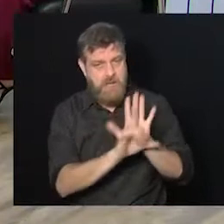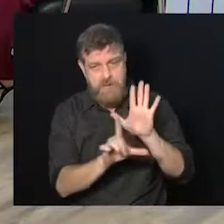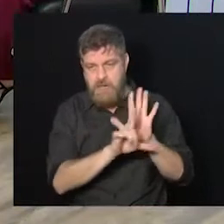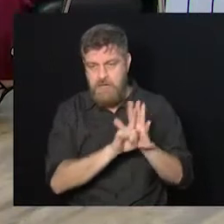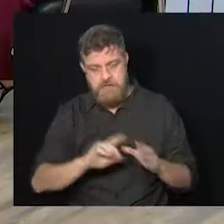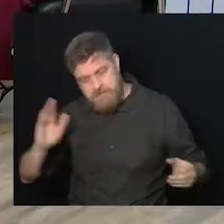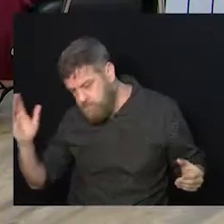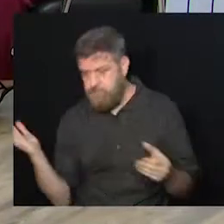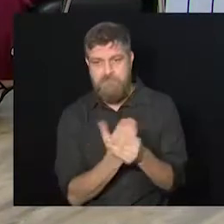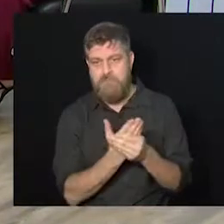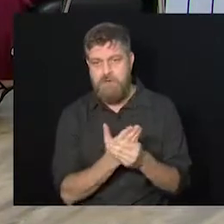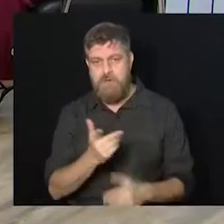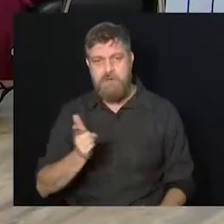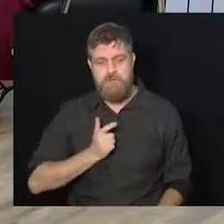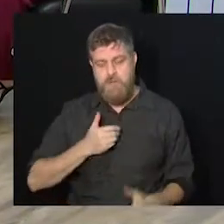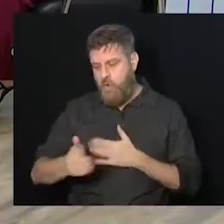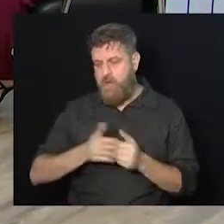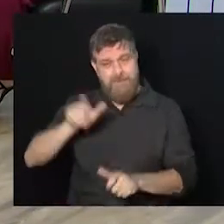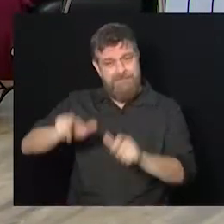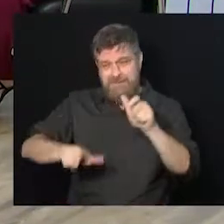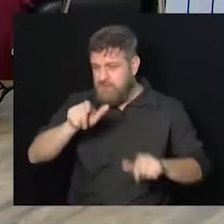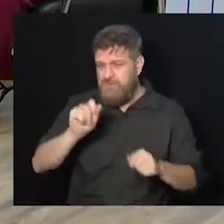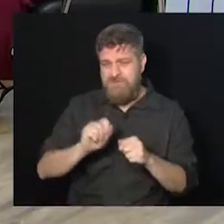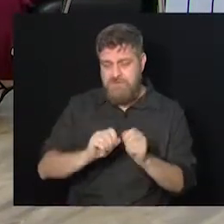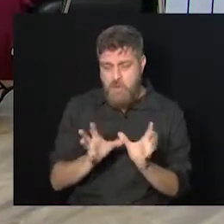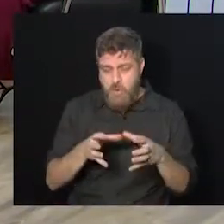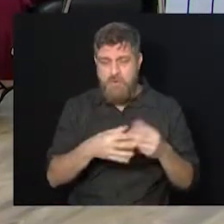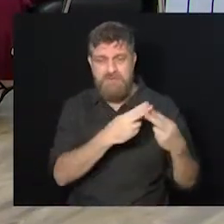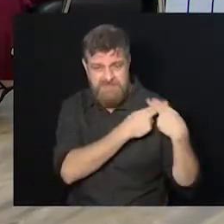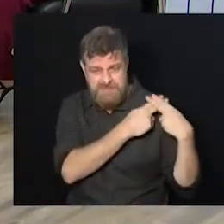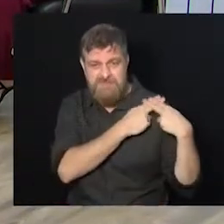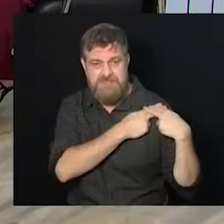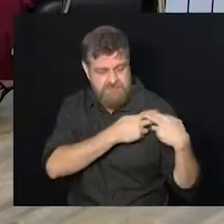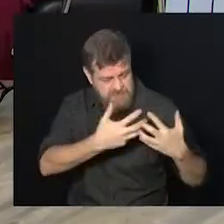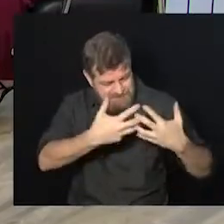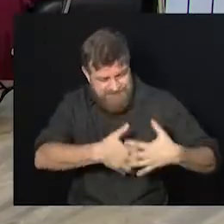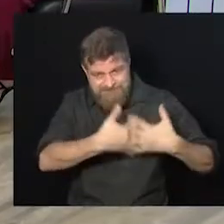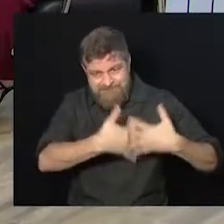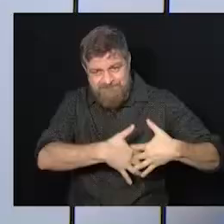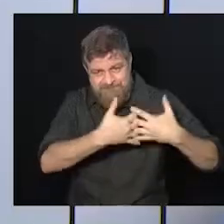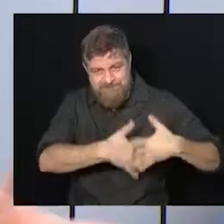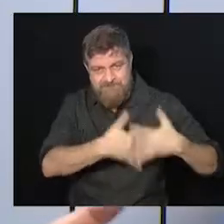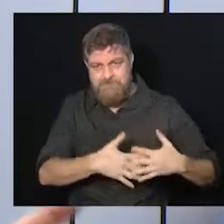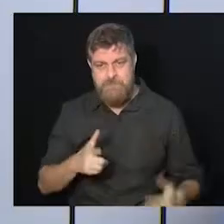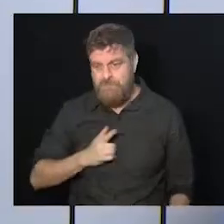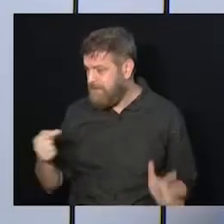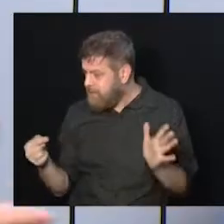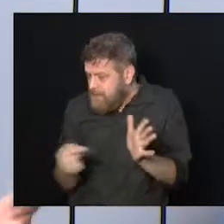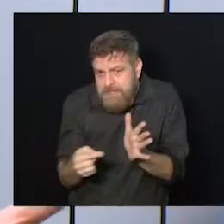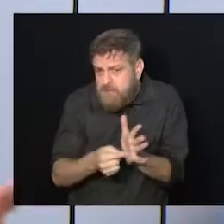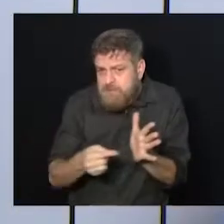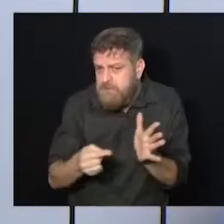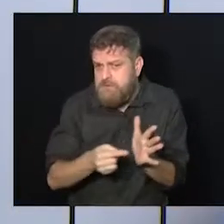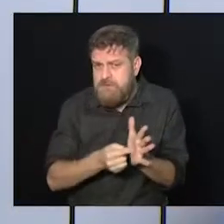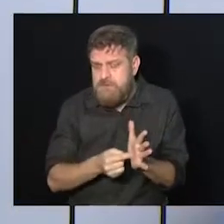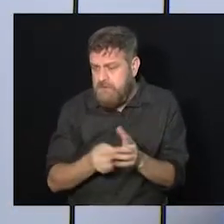civil pública contra quem quer que seja, fazer com que os órgãos que existem para isso cumpram o seu papel, enfim, denunciar toda a